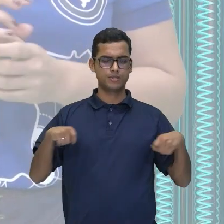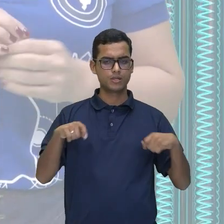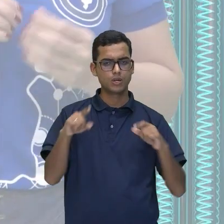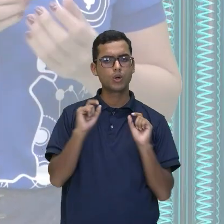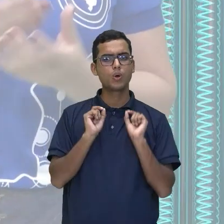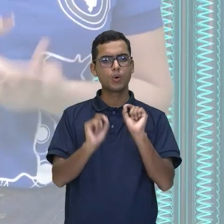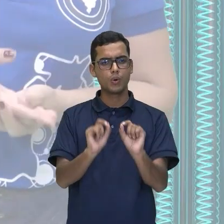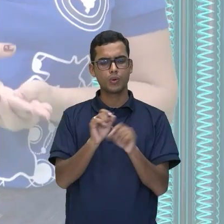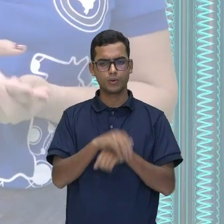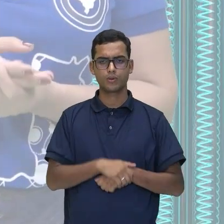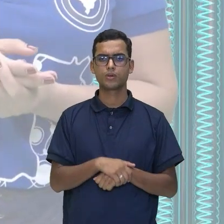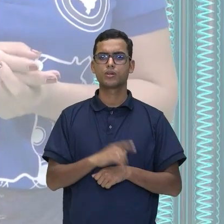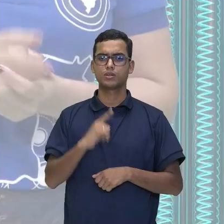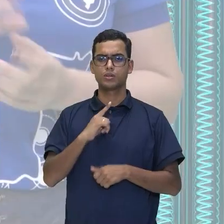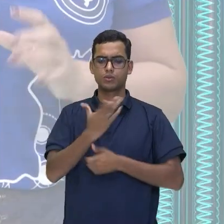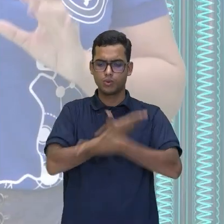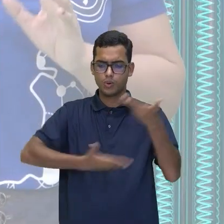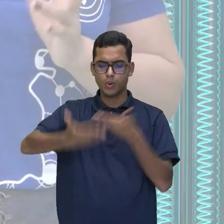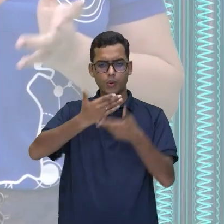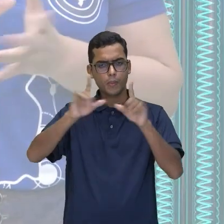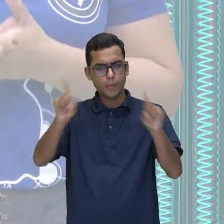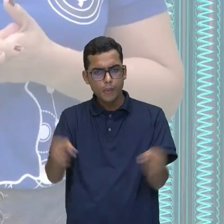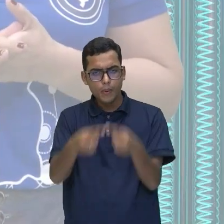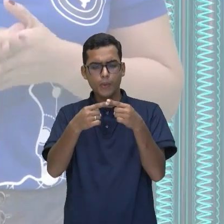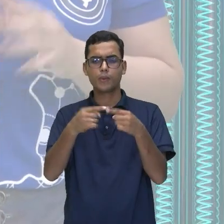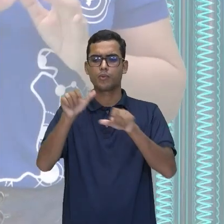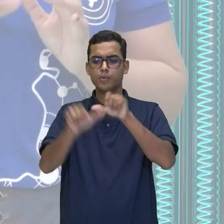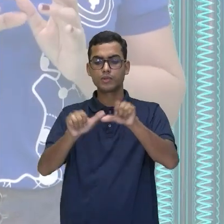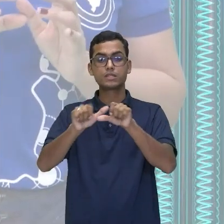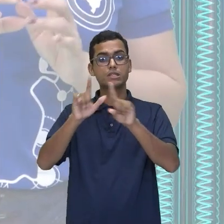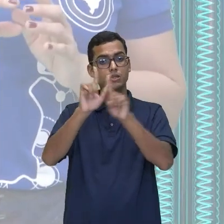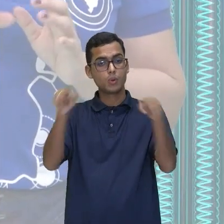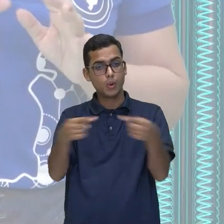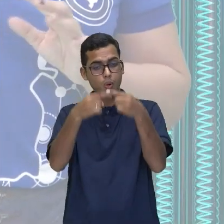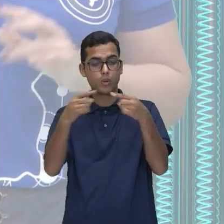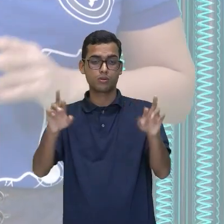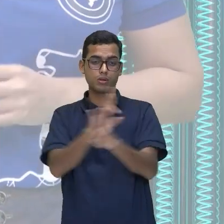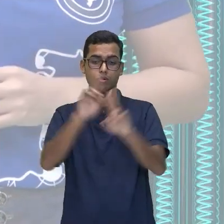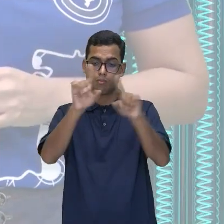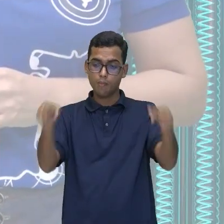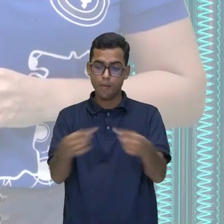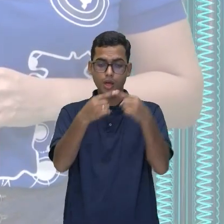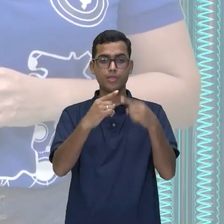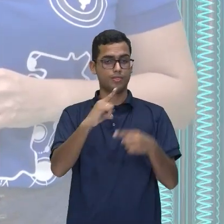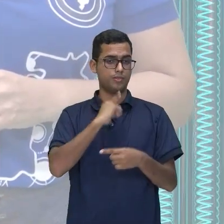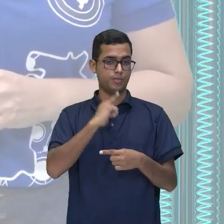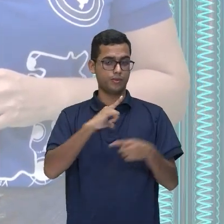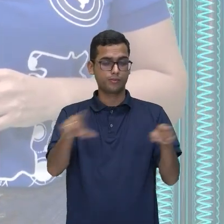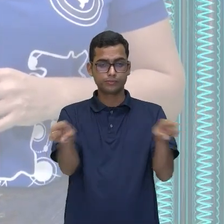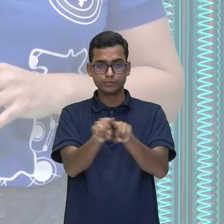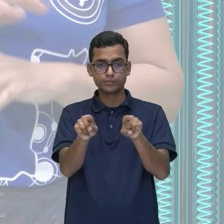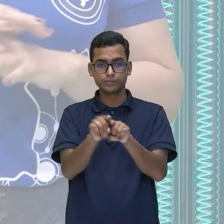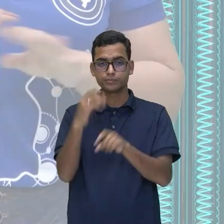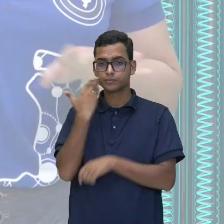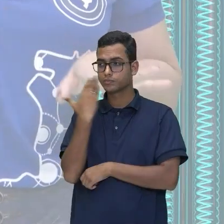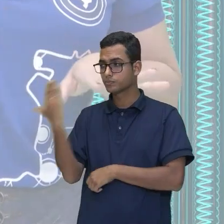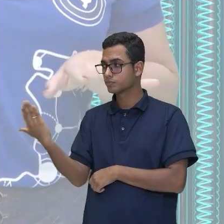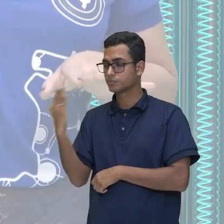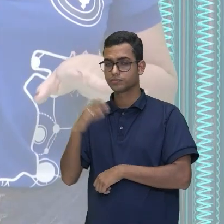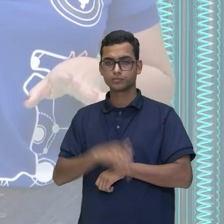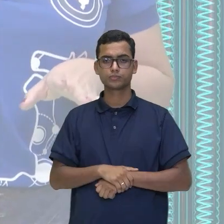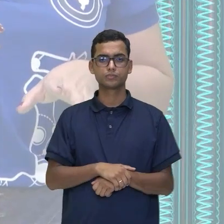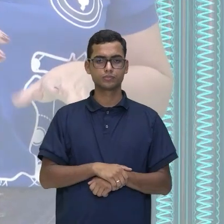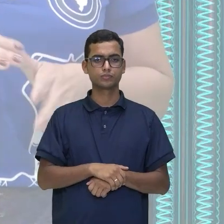troca que seja correspondente. Vejam que eles se relacionam. O we, aqui, ó, pode ser substituído sem